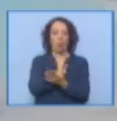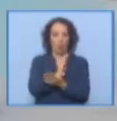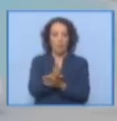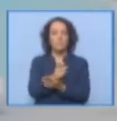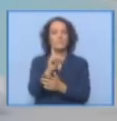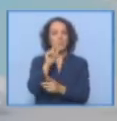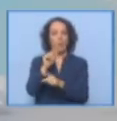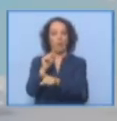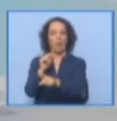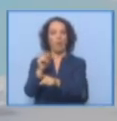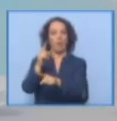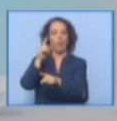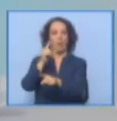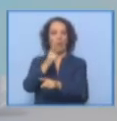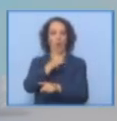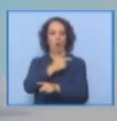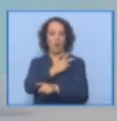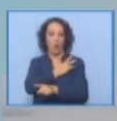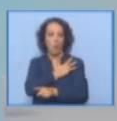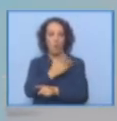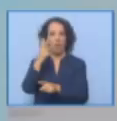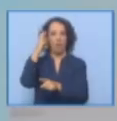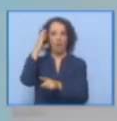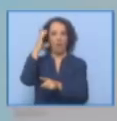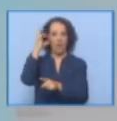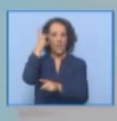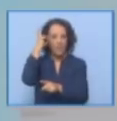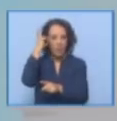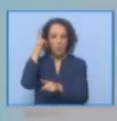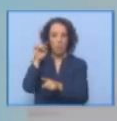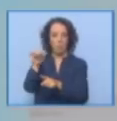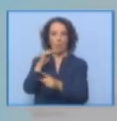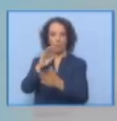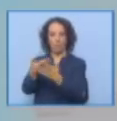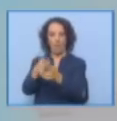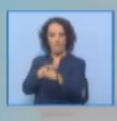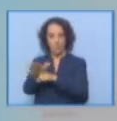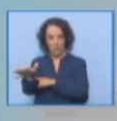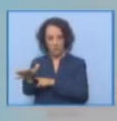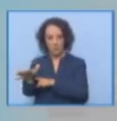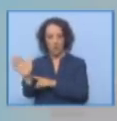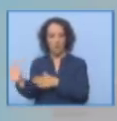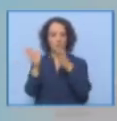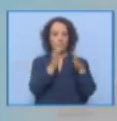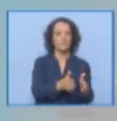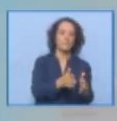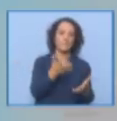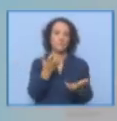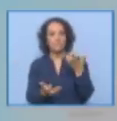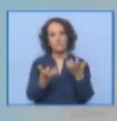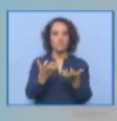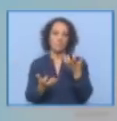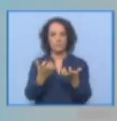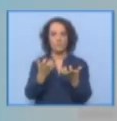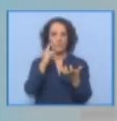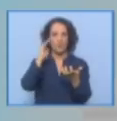herança do passado, de Lula e Dilma, e um futuro que os brasileiros jogam muitas vezes sem saber qual o